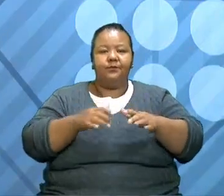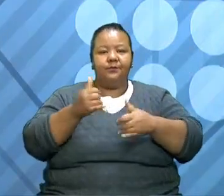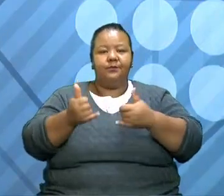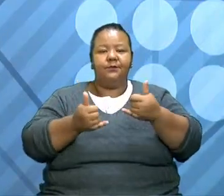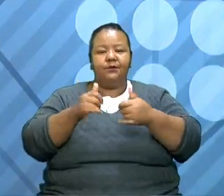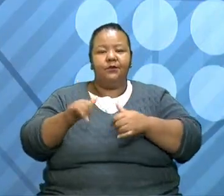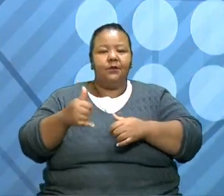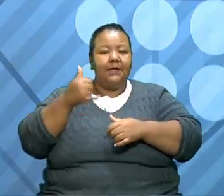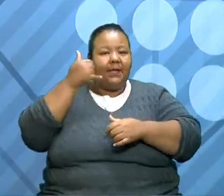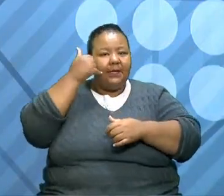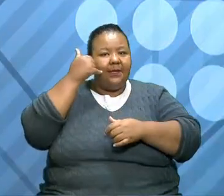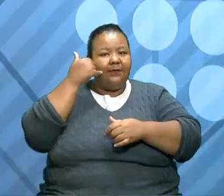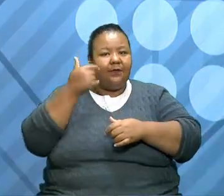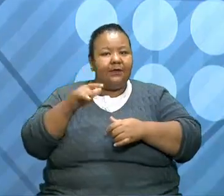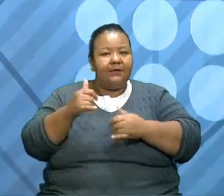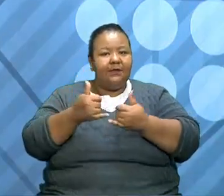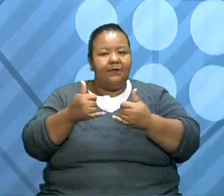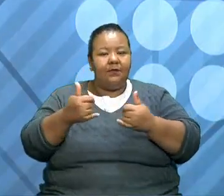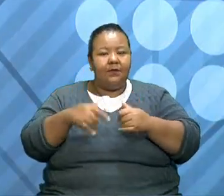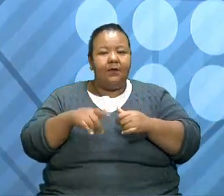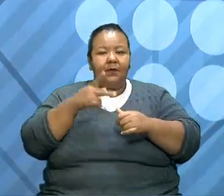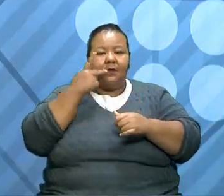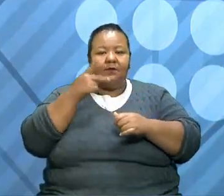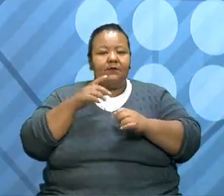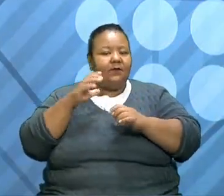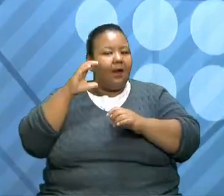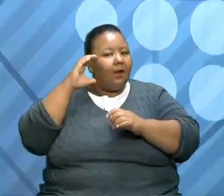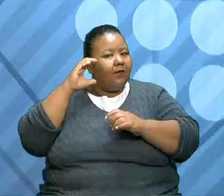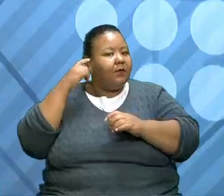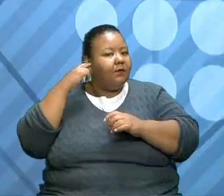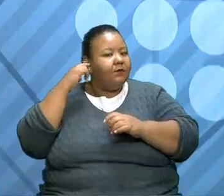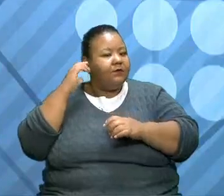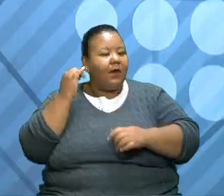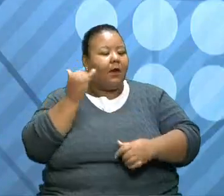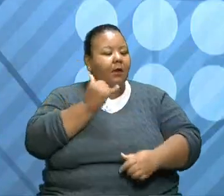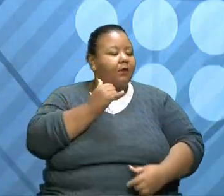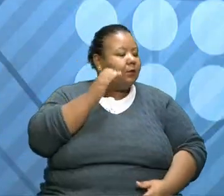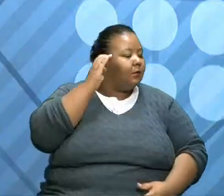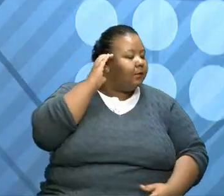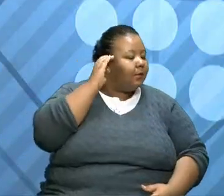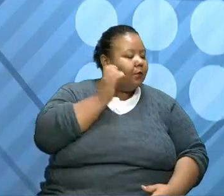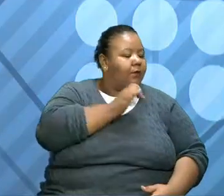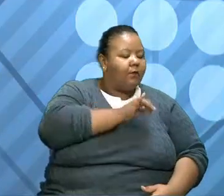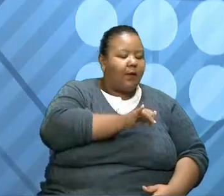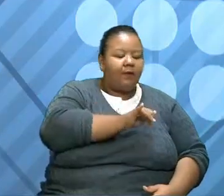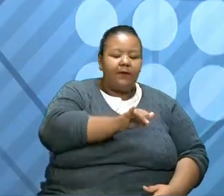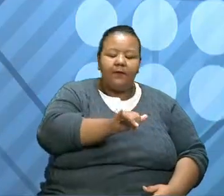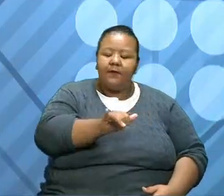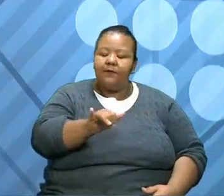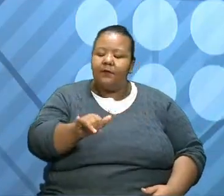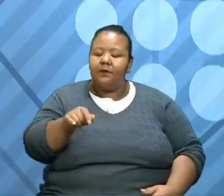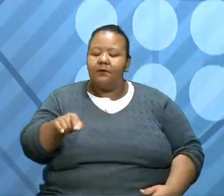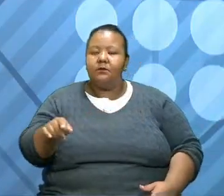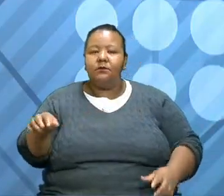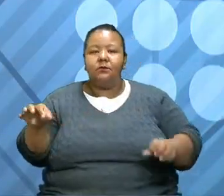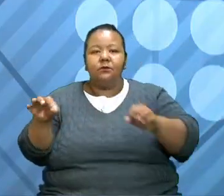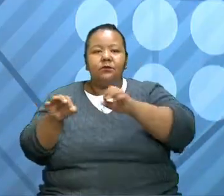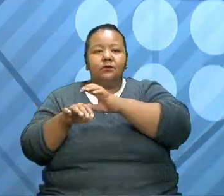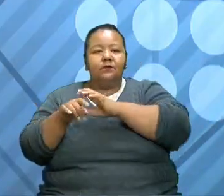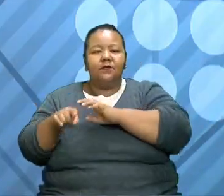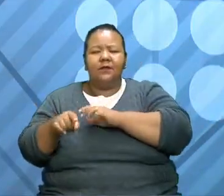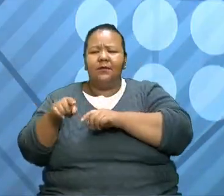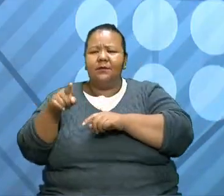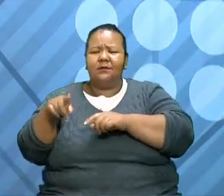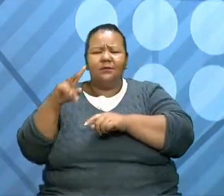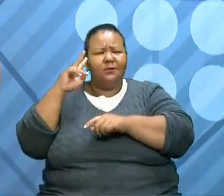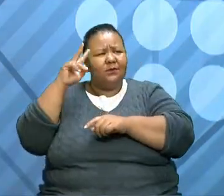de telefone sem fio. Sabe aquela brincadeira que você vai lá e fala no ouvido de uma pessoa e vai falando para outra? Aí, no final, chega uma história